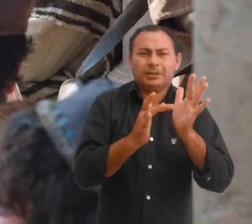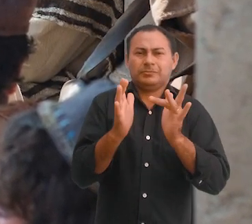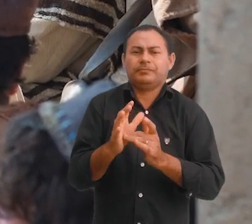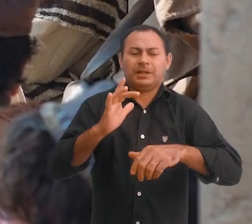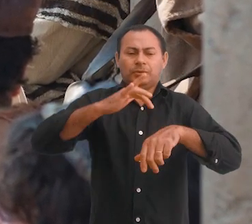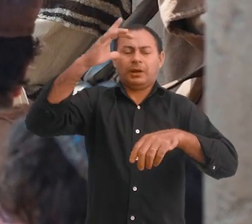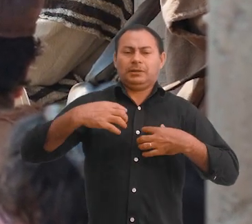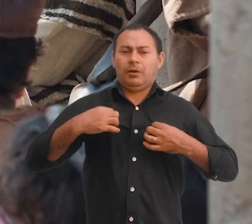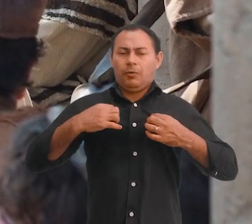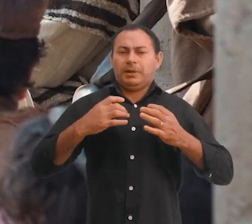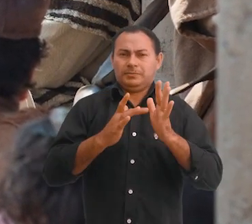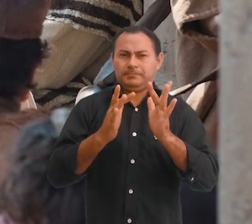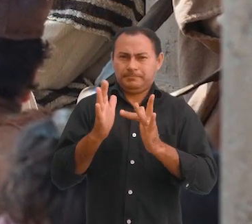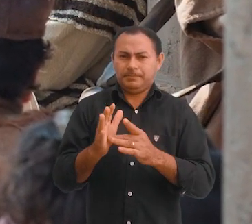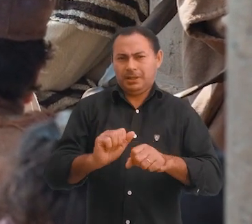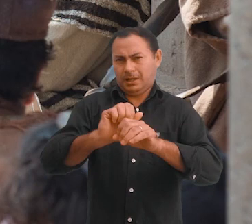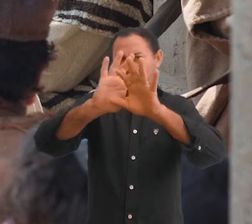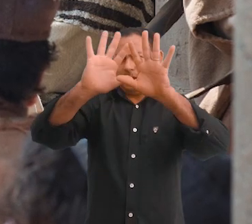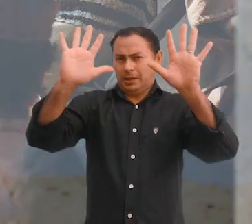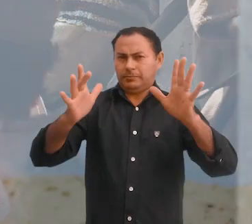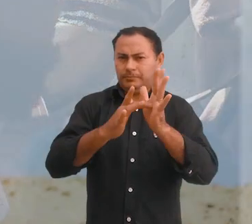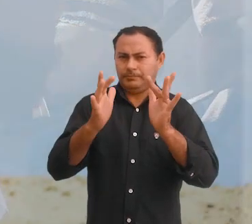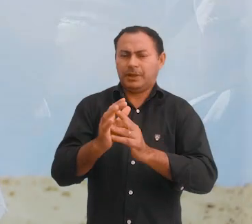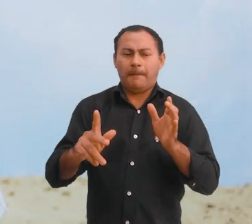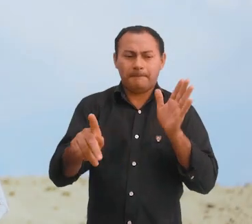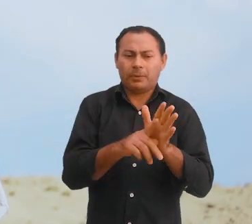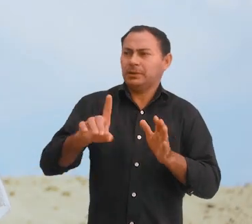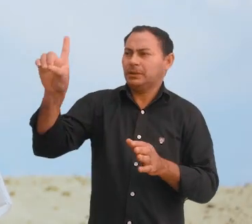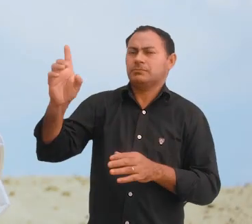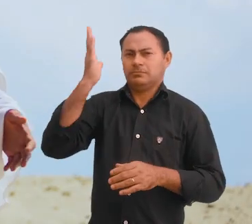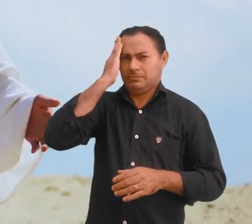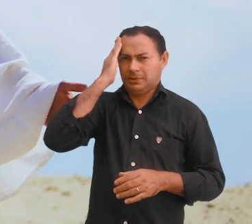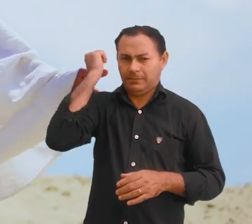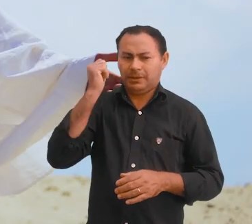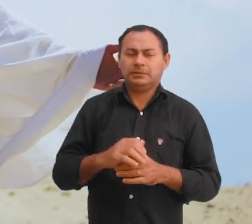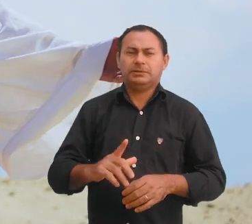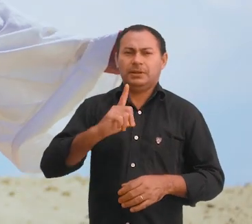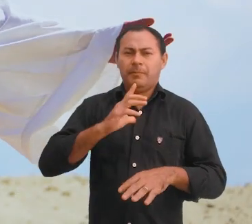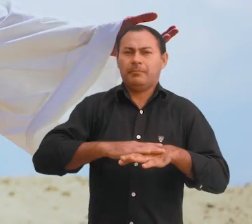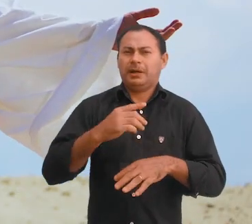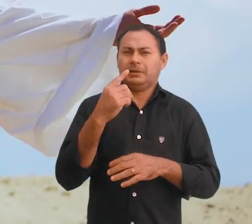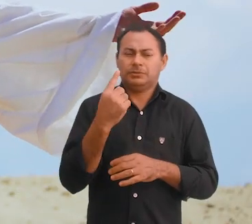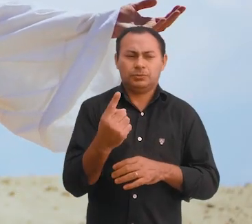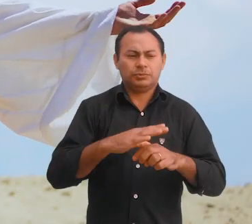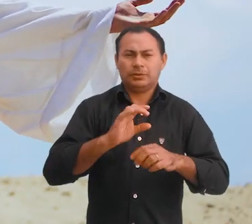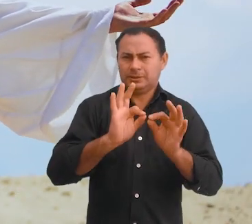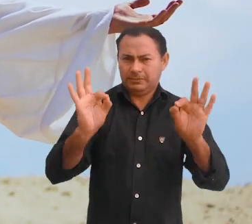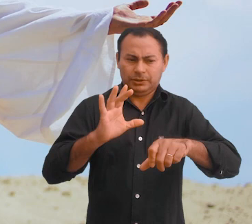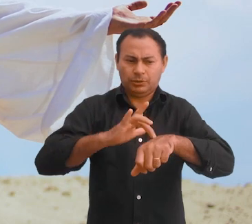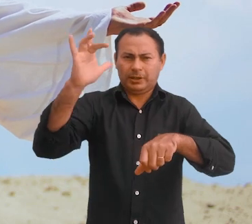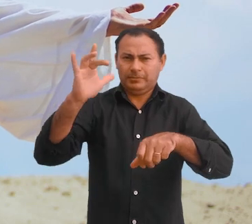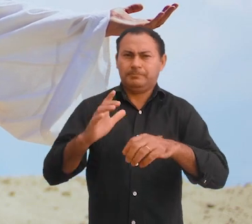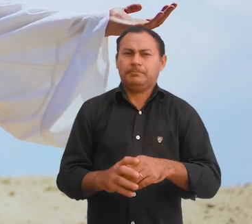apertava Jesus e a tocar nas roupas dele. É claro que, como Jesus era o próprio Deus, ele sabia que aquele tinha sido mais do que